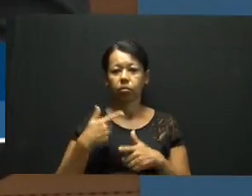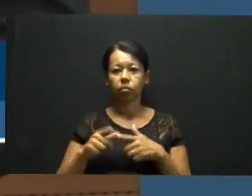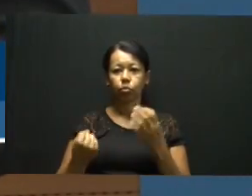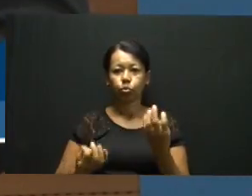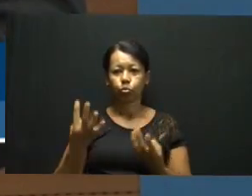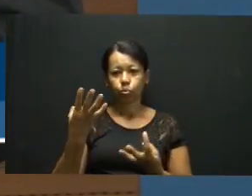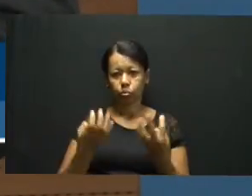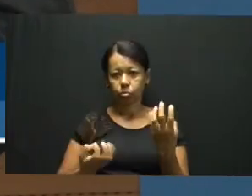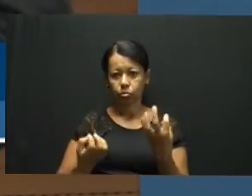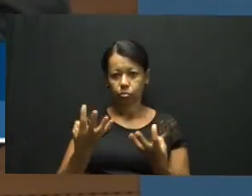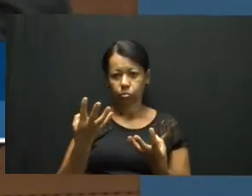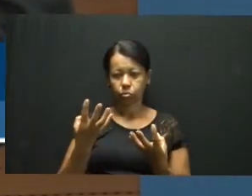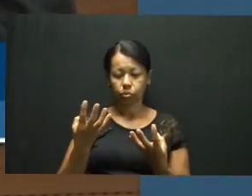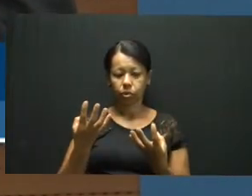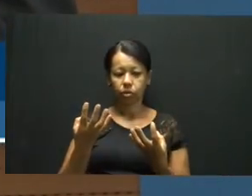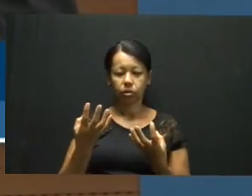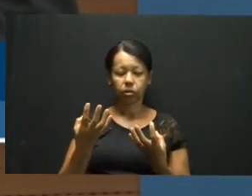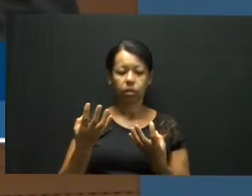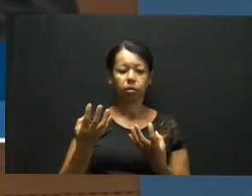da Ultracargo,